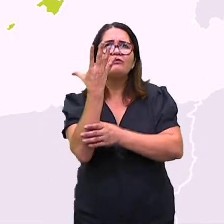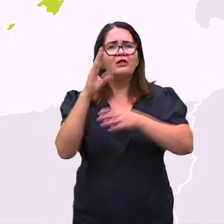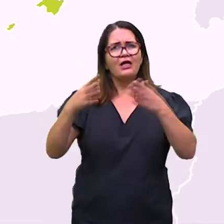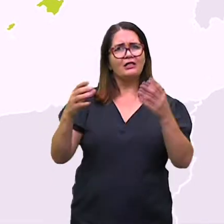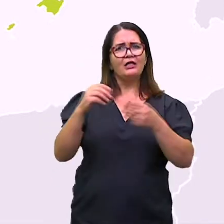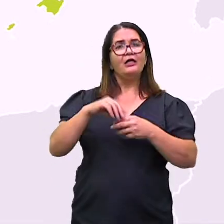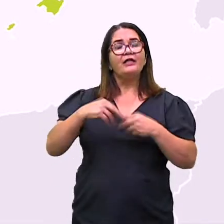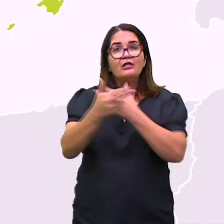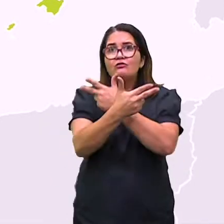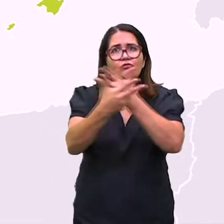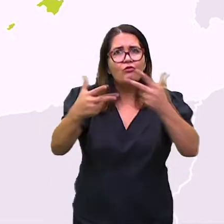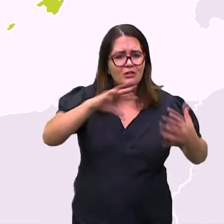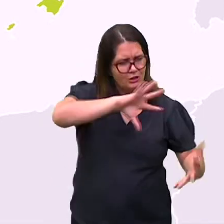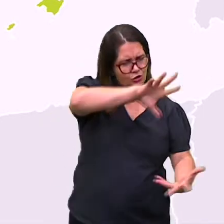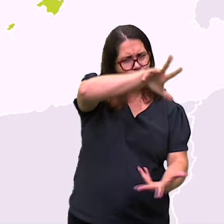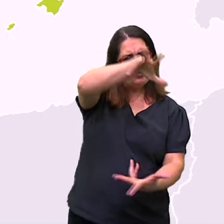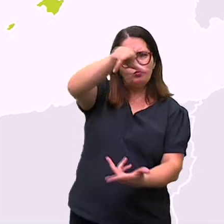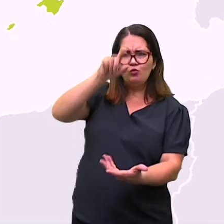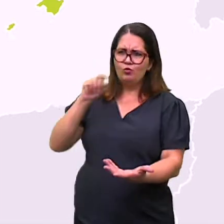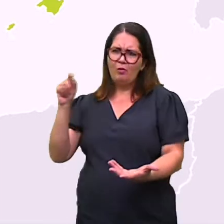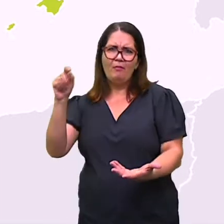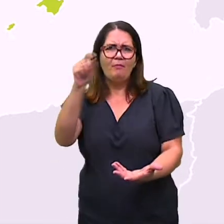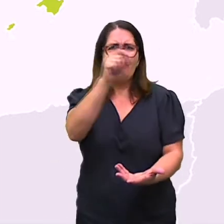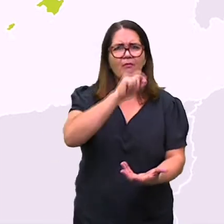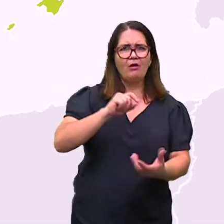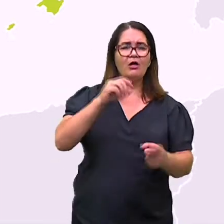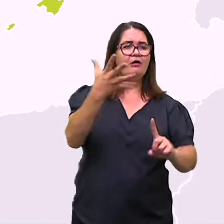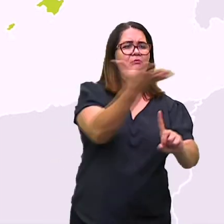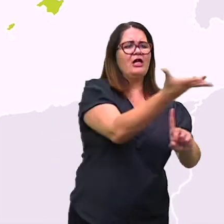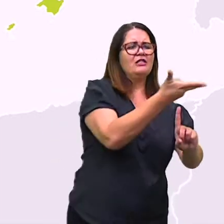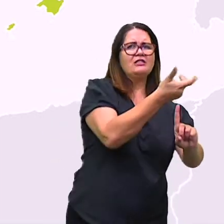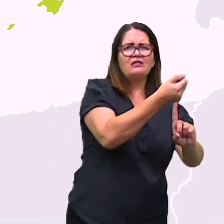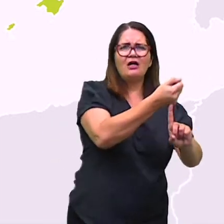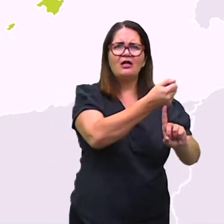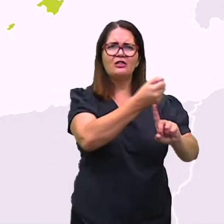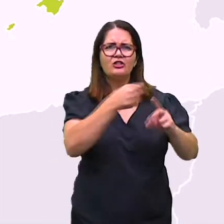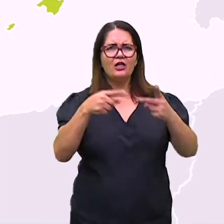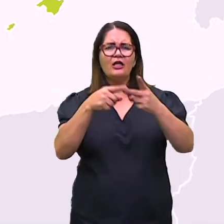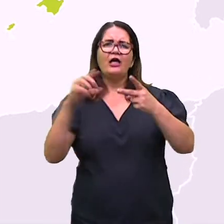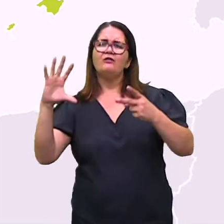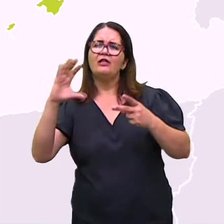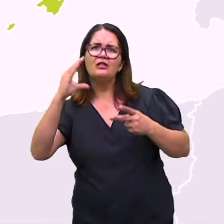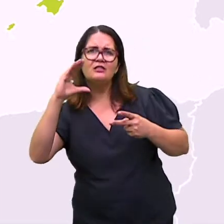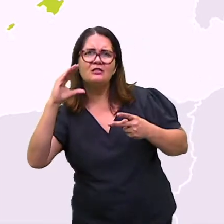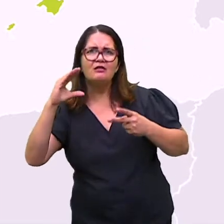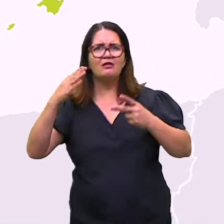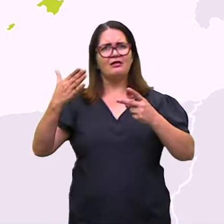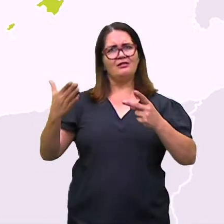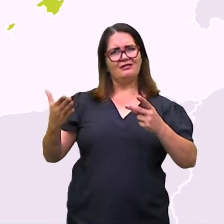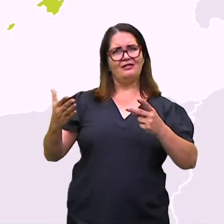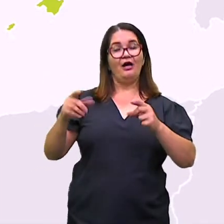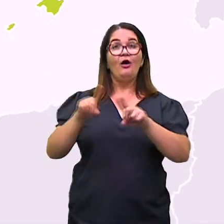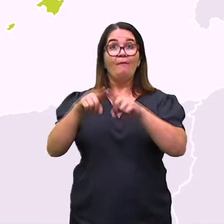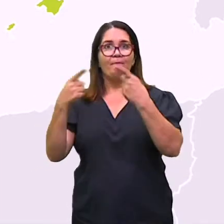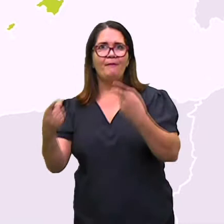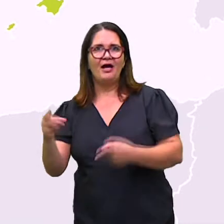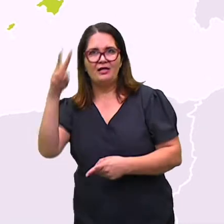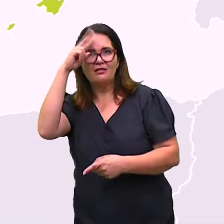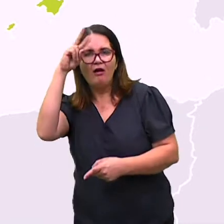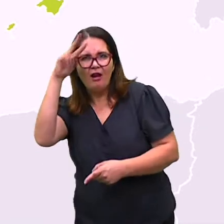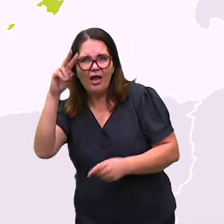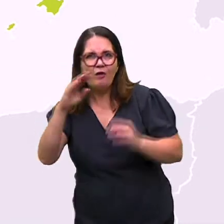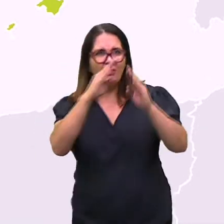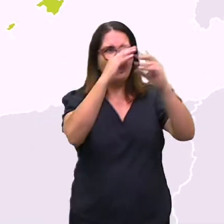ciência, também nas artes, eles podiam expandir os seus conhecimentos. Enquanto que a Igreja Católica no restante da Europa